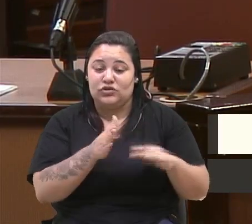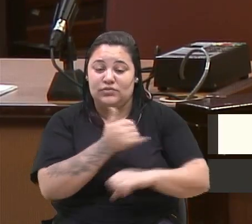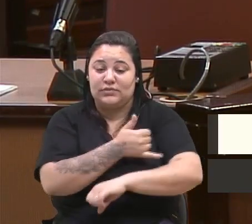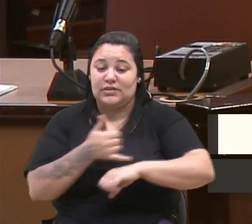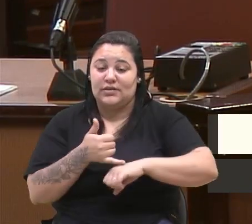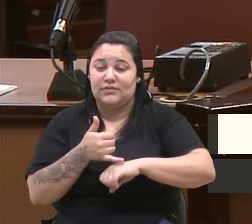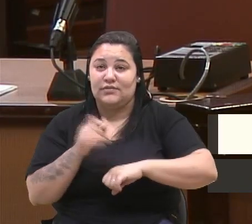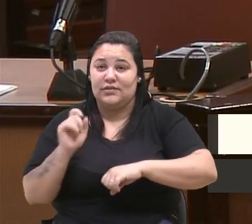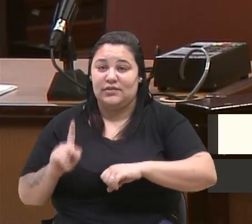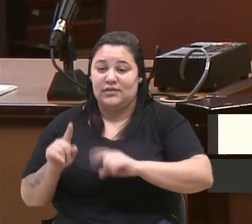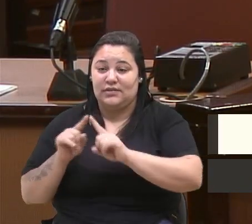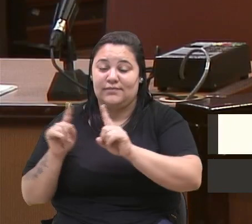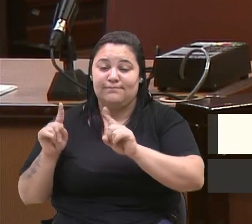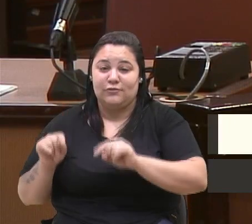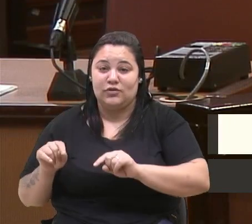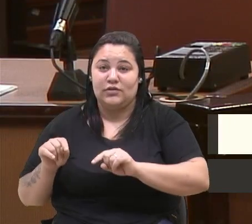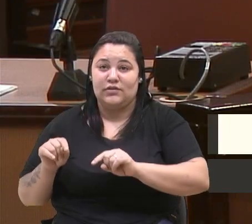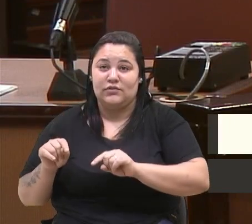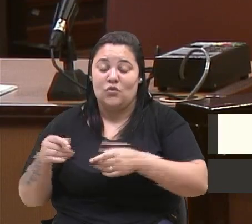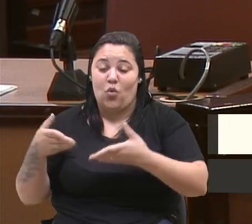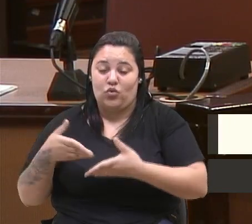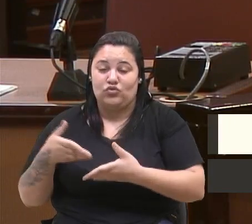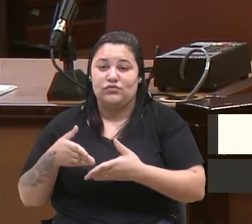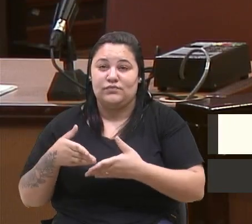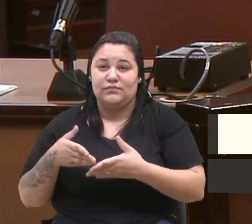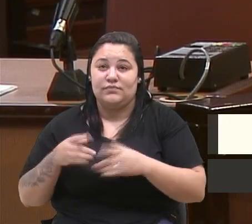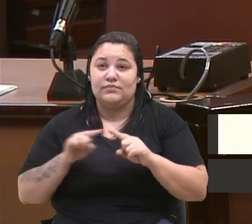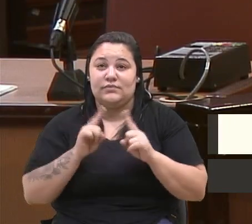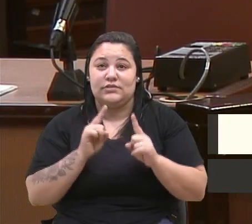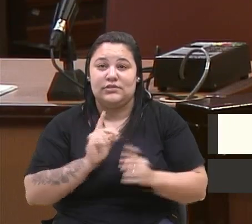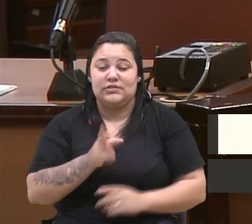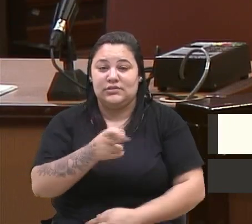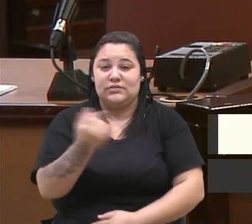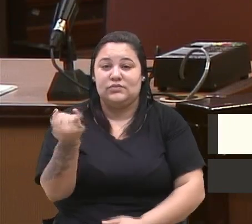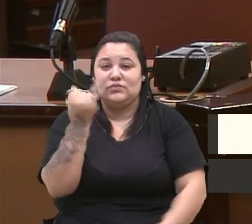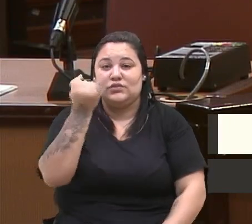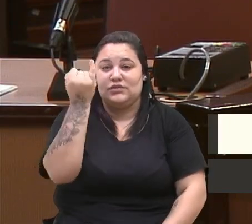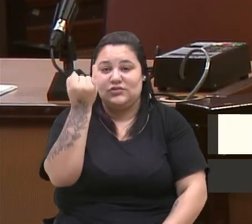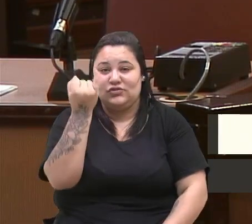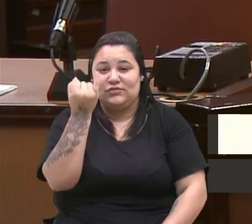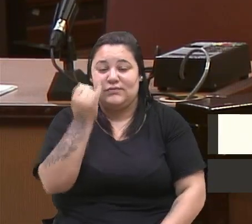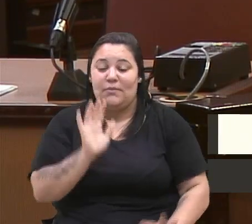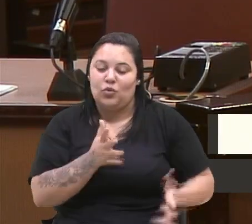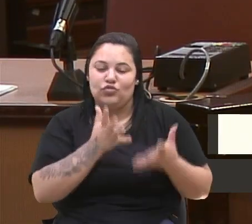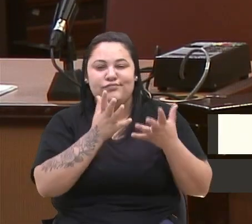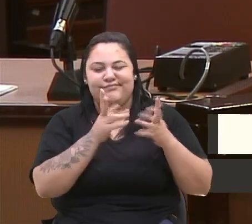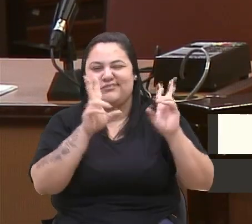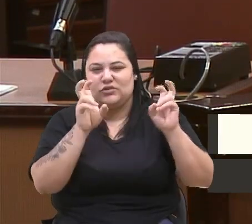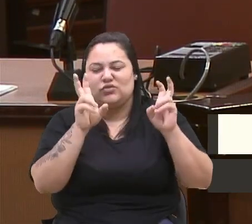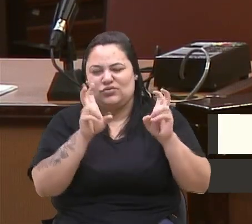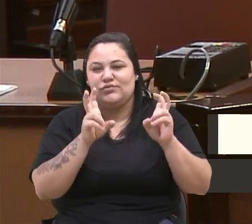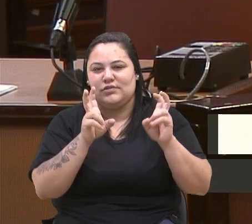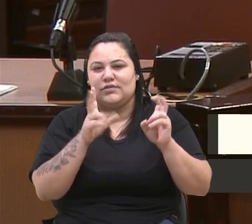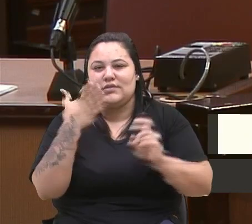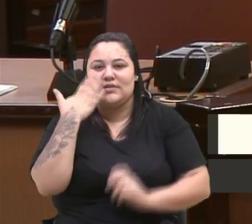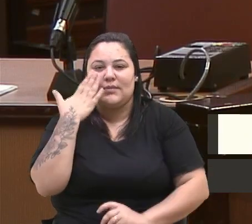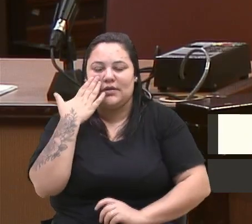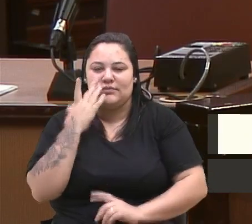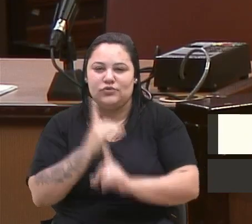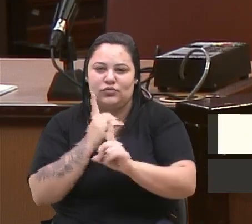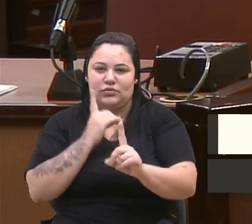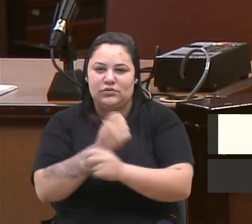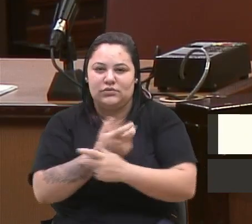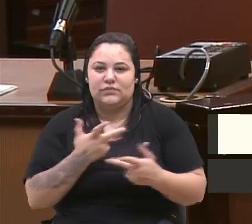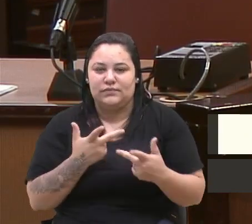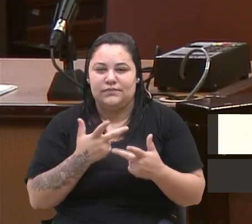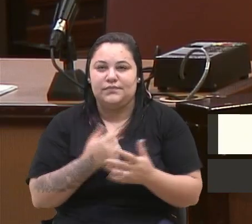atuais, mas é sempre importante a gente estar fomentando esse assunto em virtude do que a senhora falou mesmo,